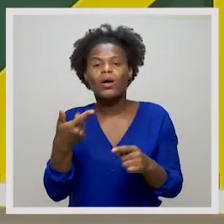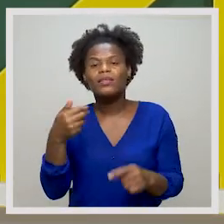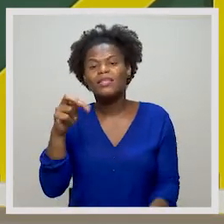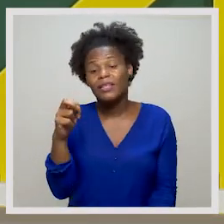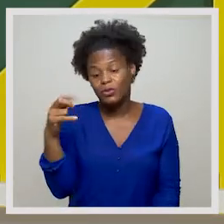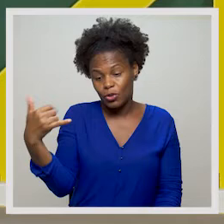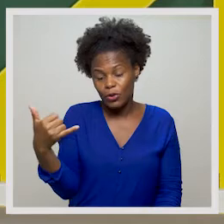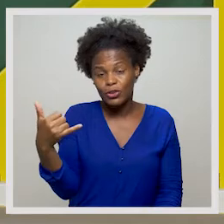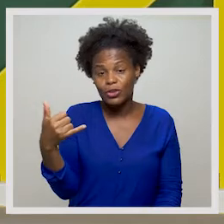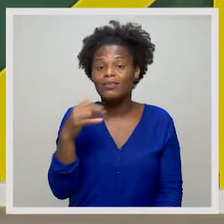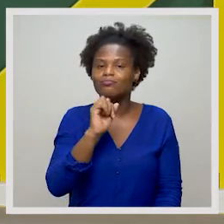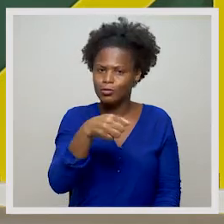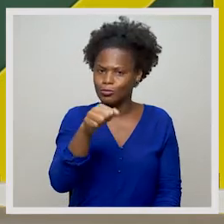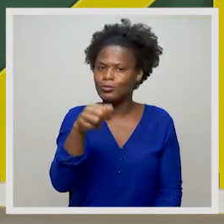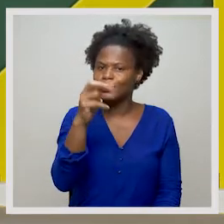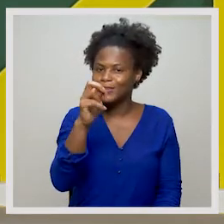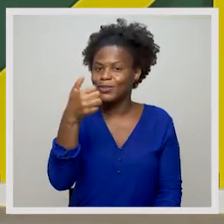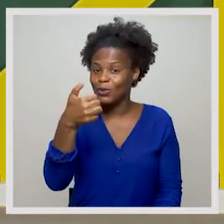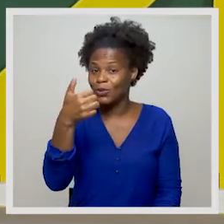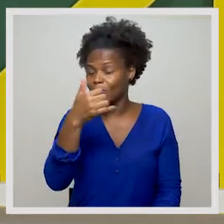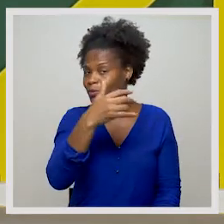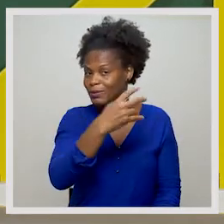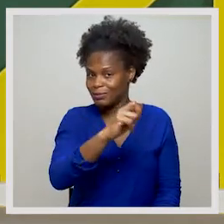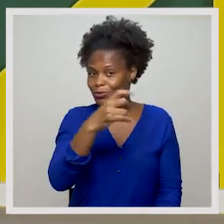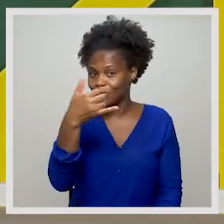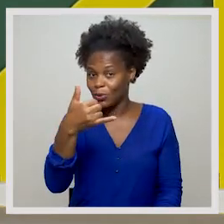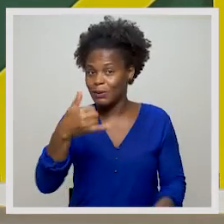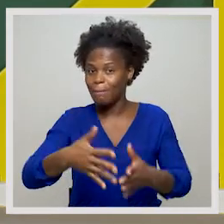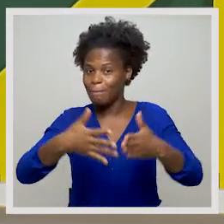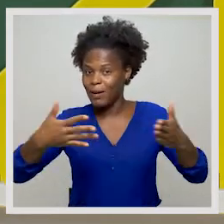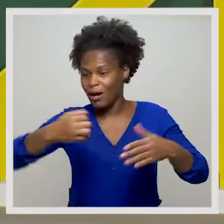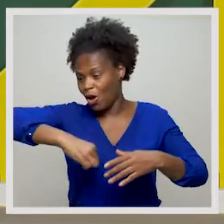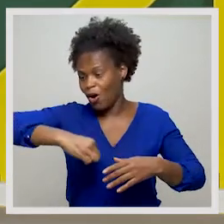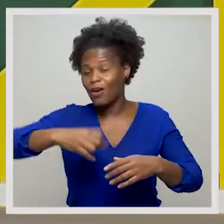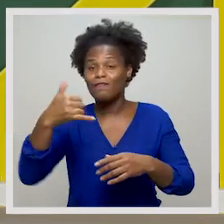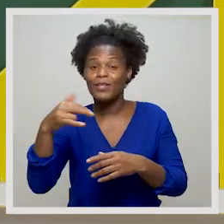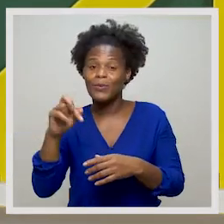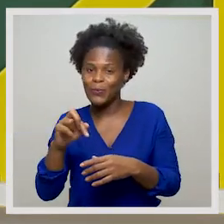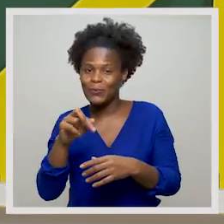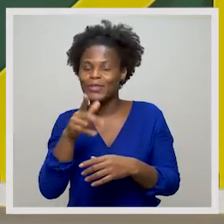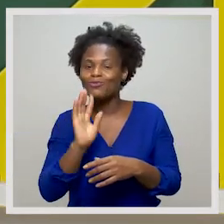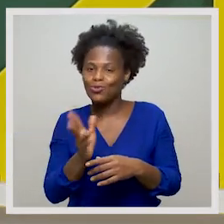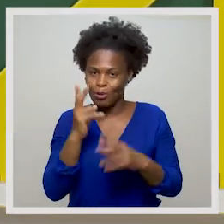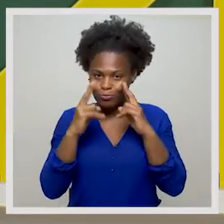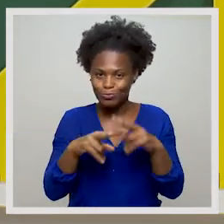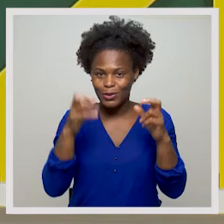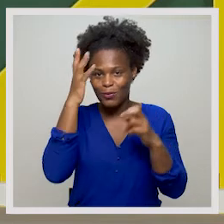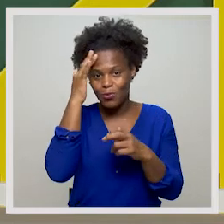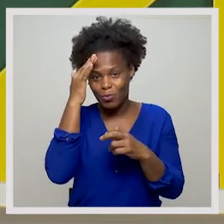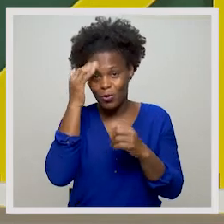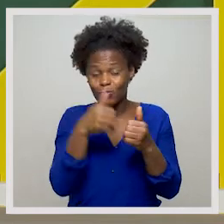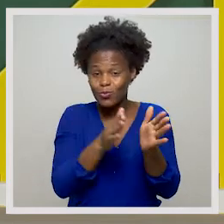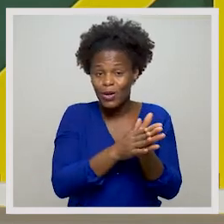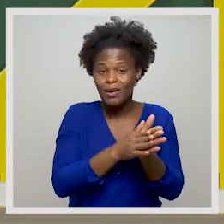a 32. E 32 é maior ou igual a 28. Então, nós já encontramos o nosso